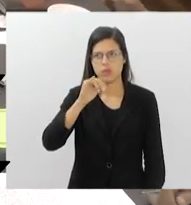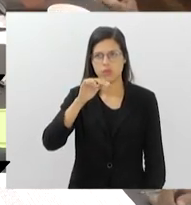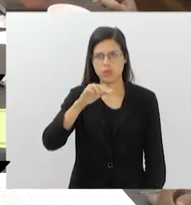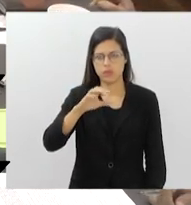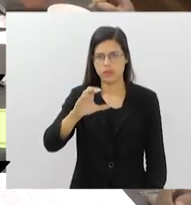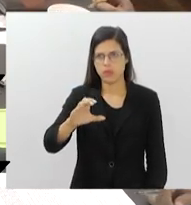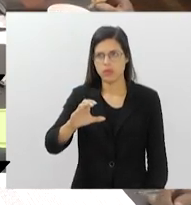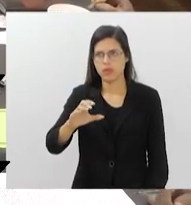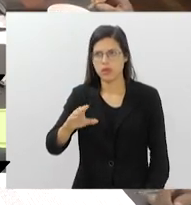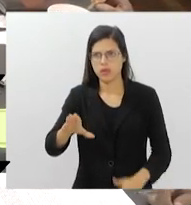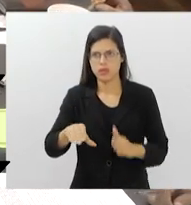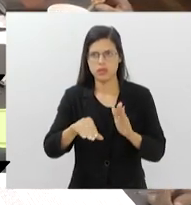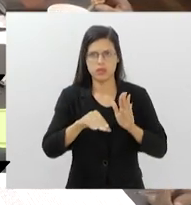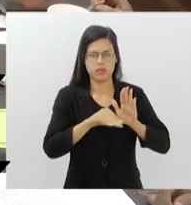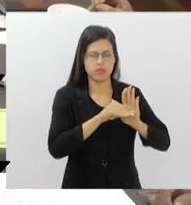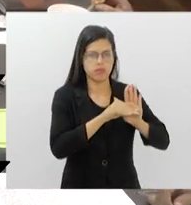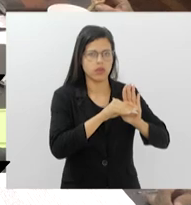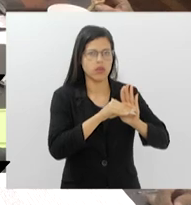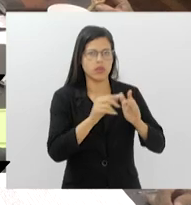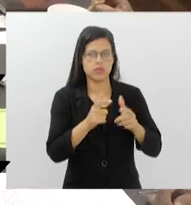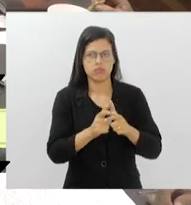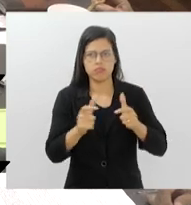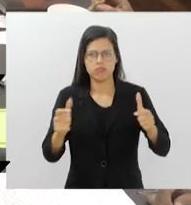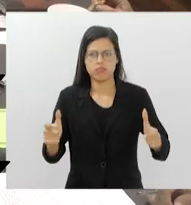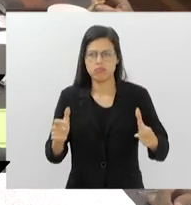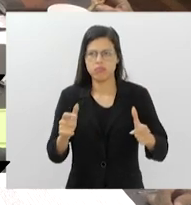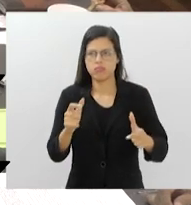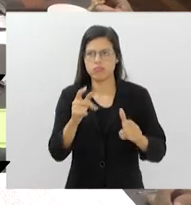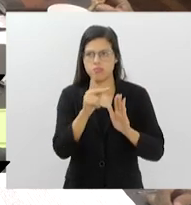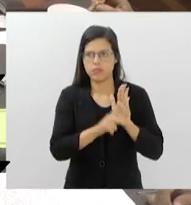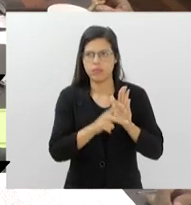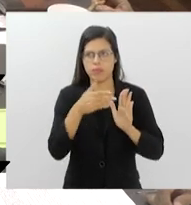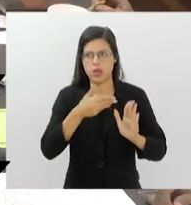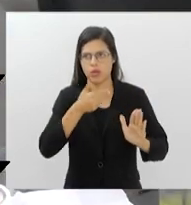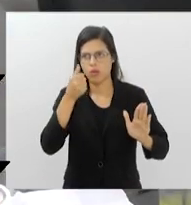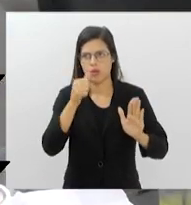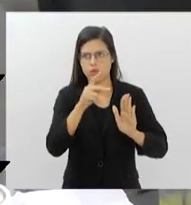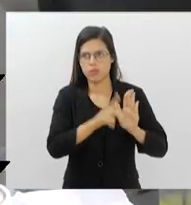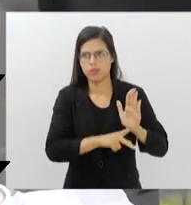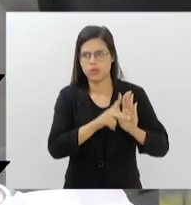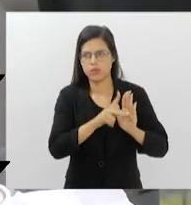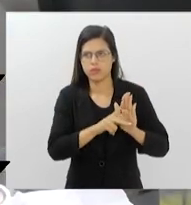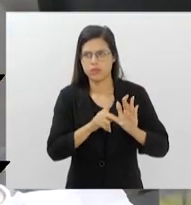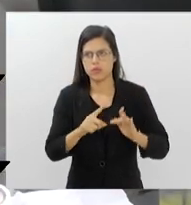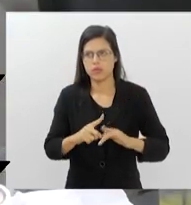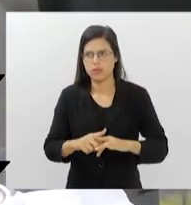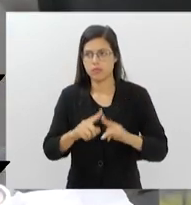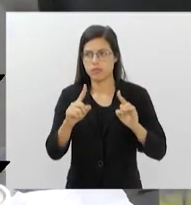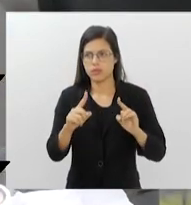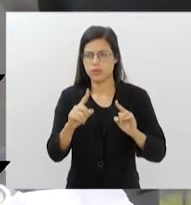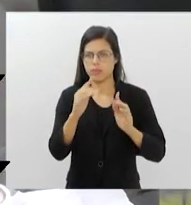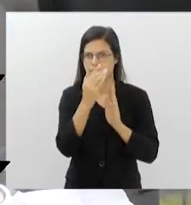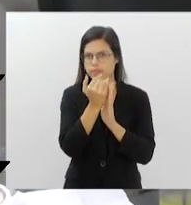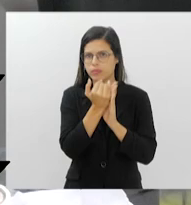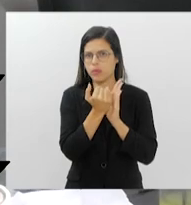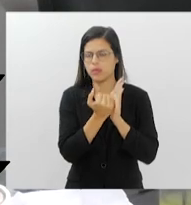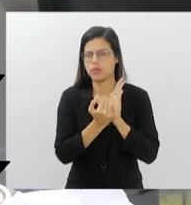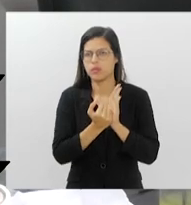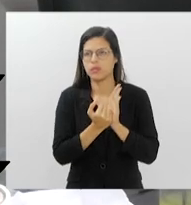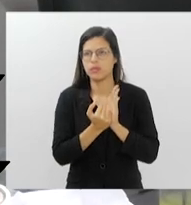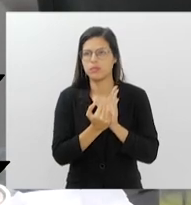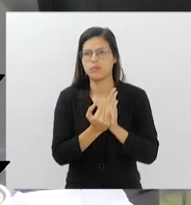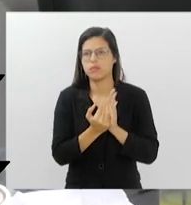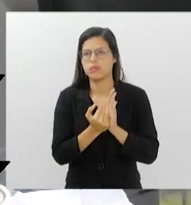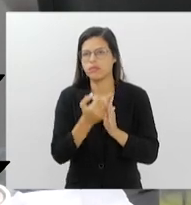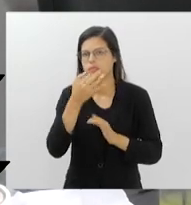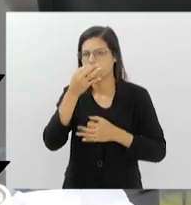fato ampliam o escopo do projeto e e melhoram um projeto mas como se trata de um programa a minha